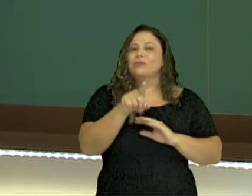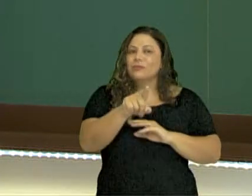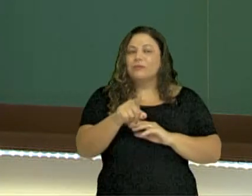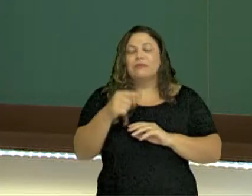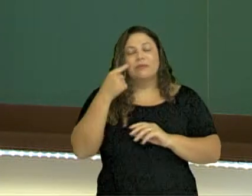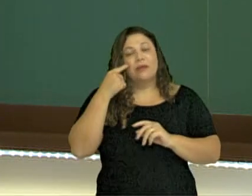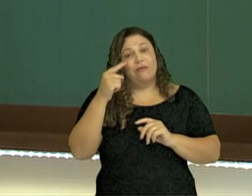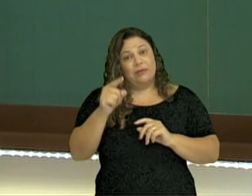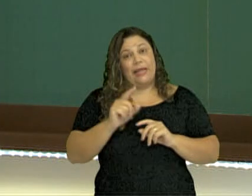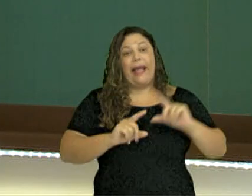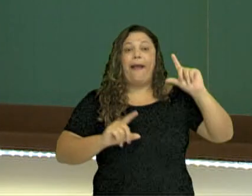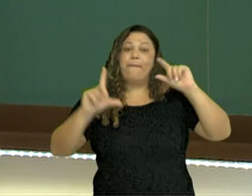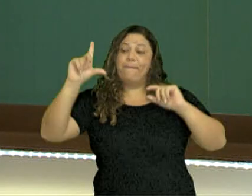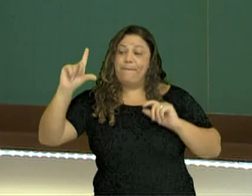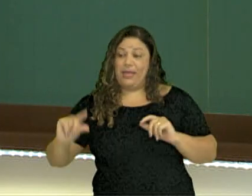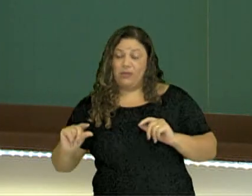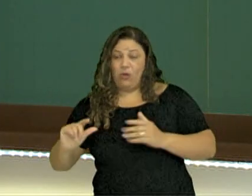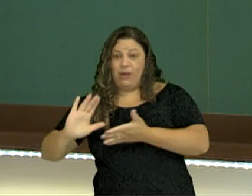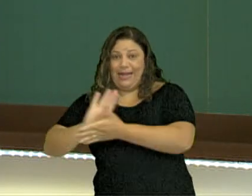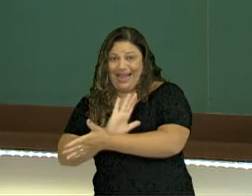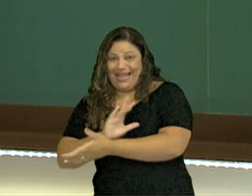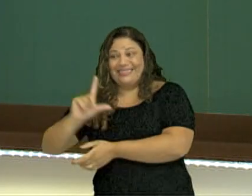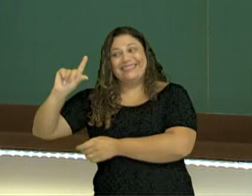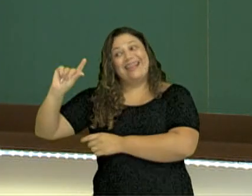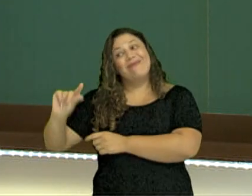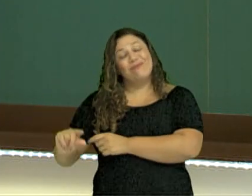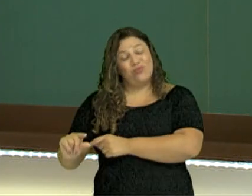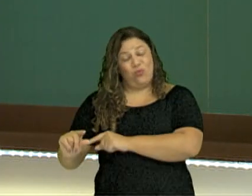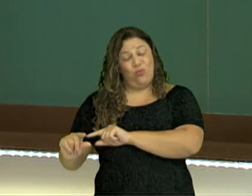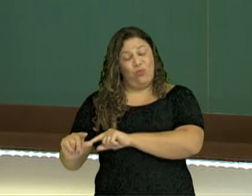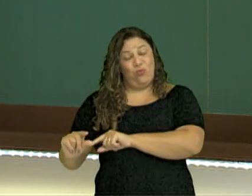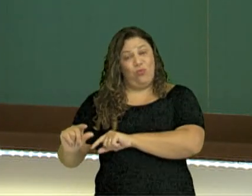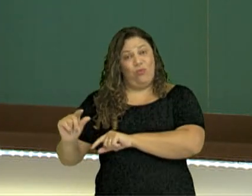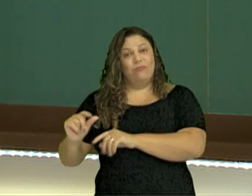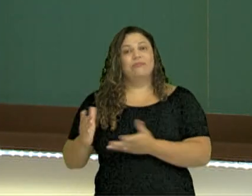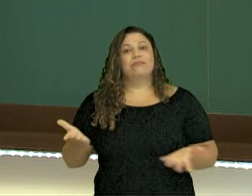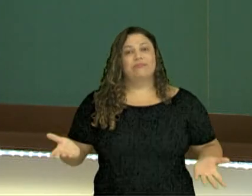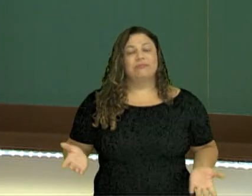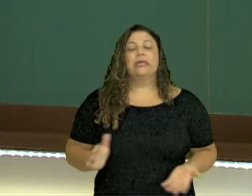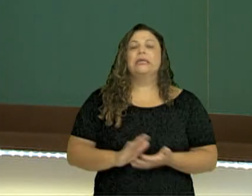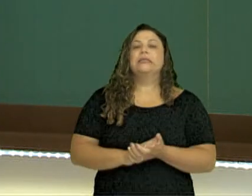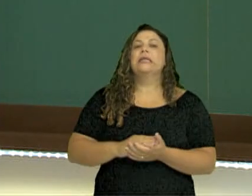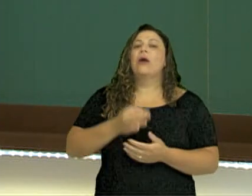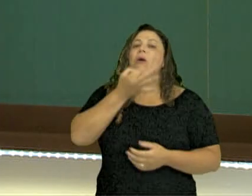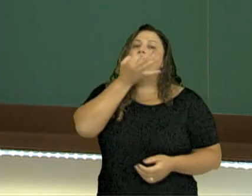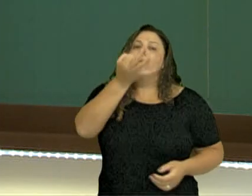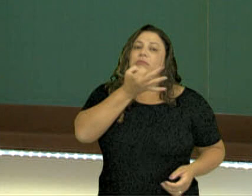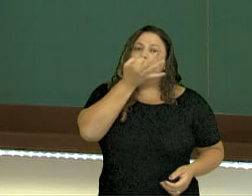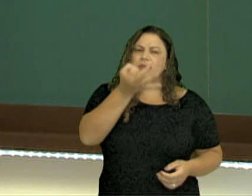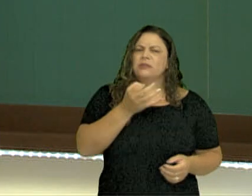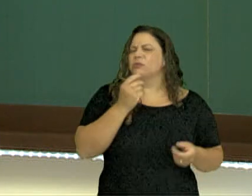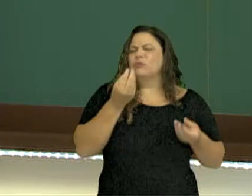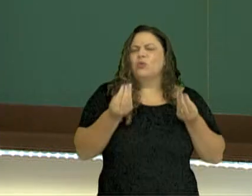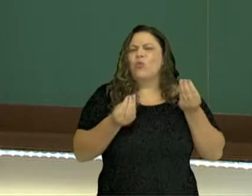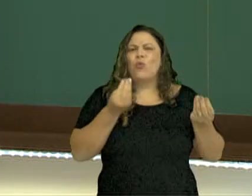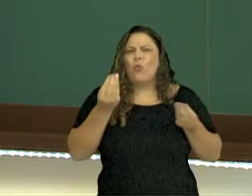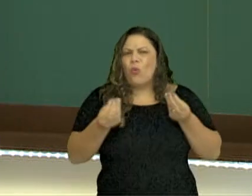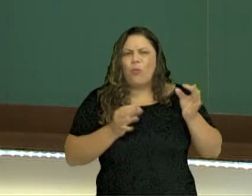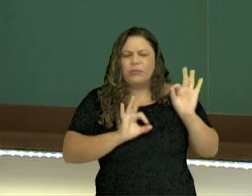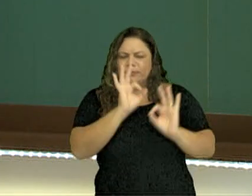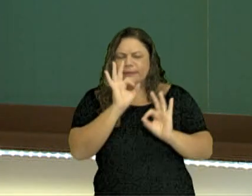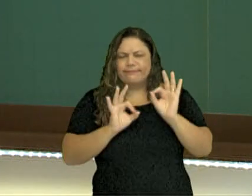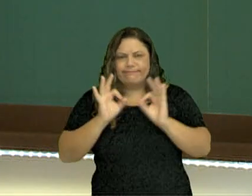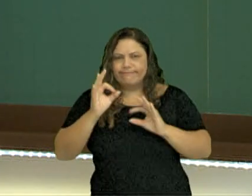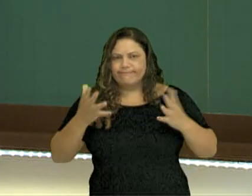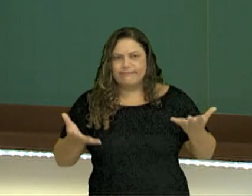despesas ser menor que as suas receitas, senão você não consegue poupar. Tem algumas sugestões, como que a gente pode fazer esse orçamento, né?